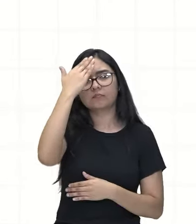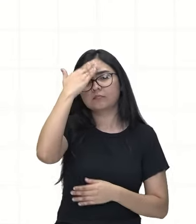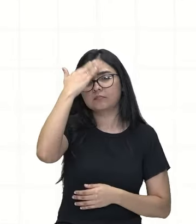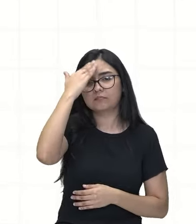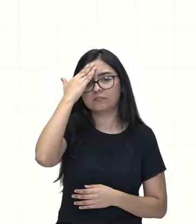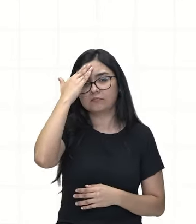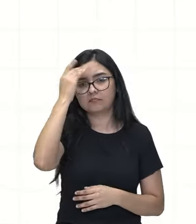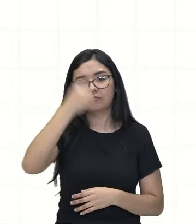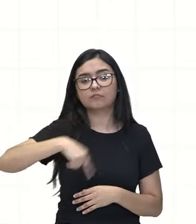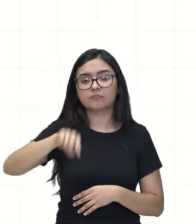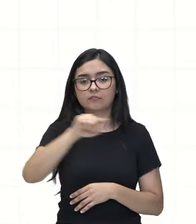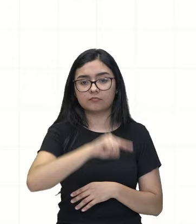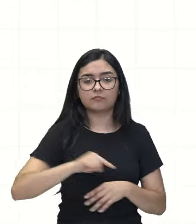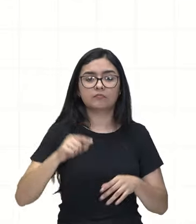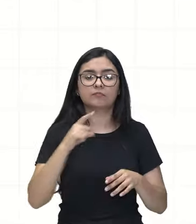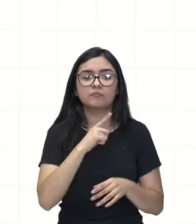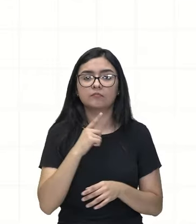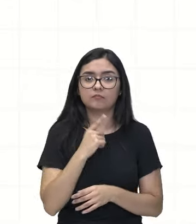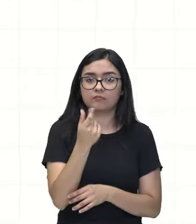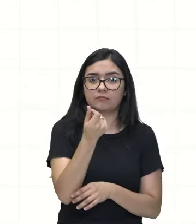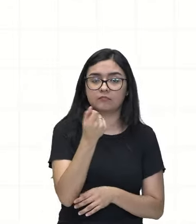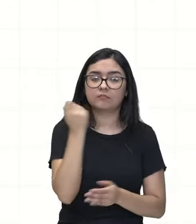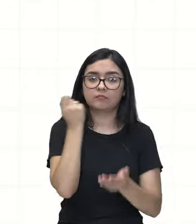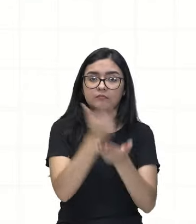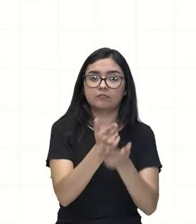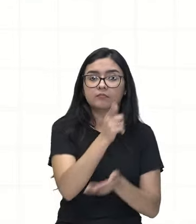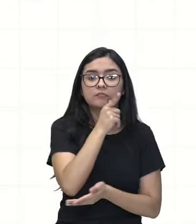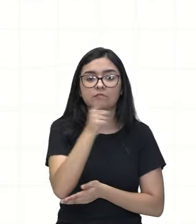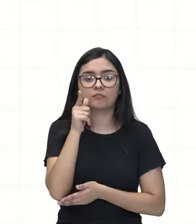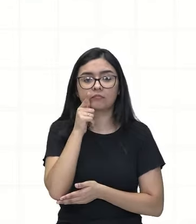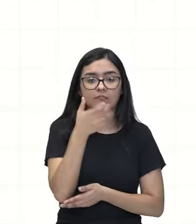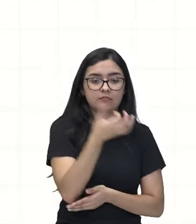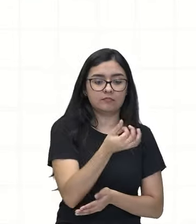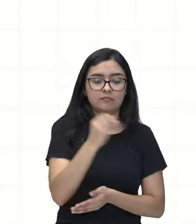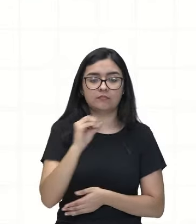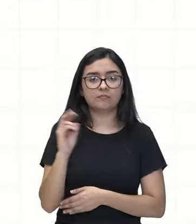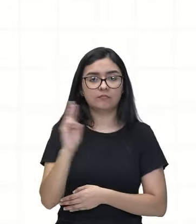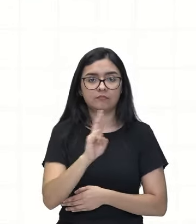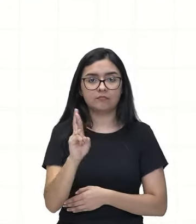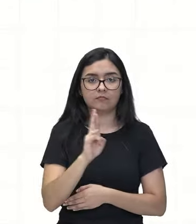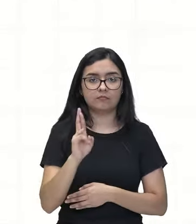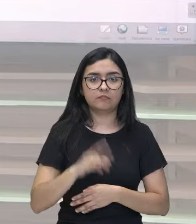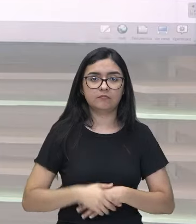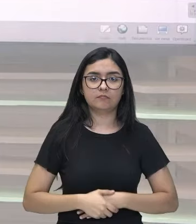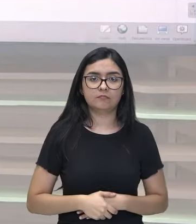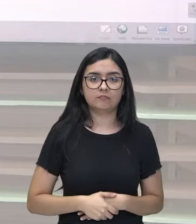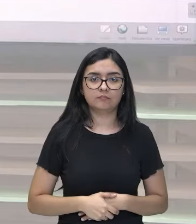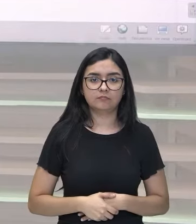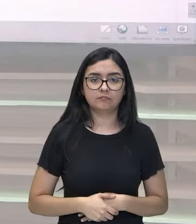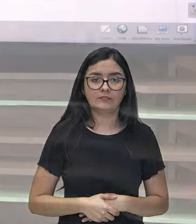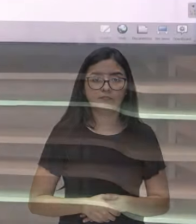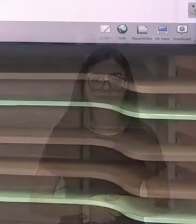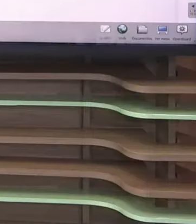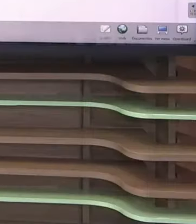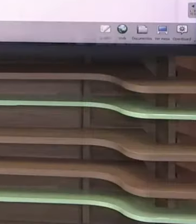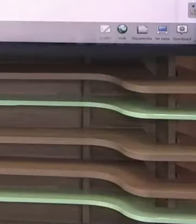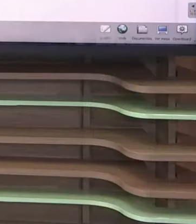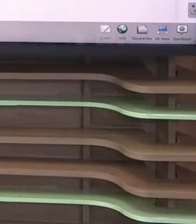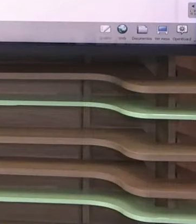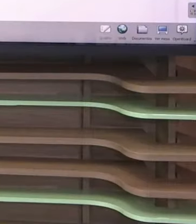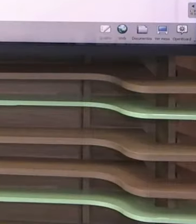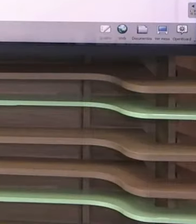conclusão é que vocês irão gastar de lanche R$60. Beleza? Vamos continuar porque